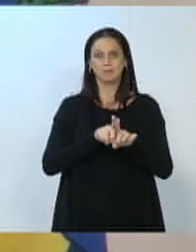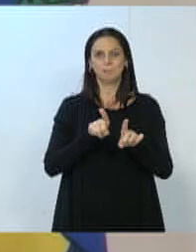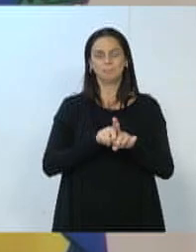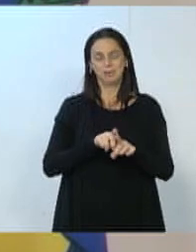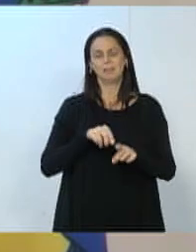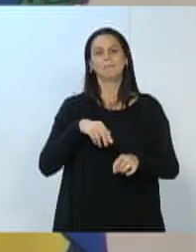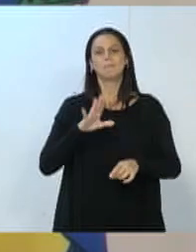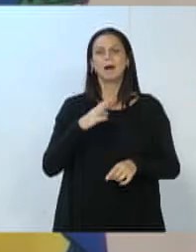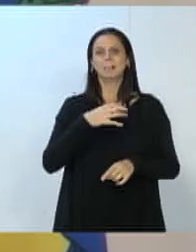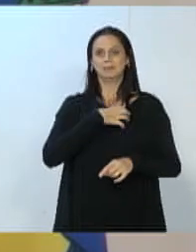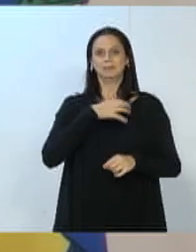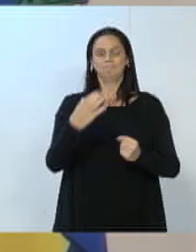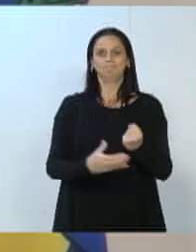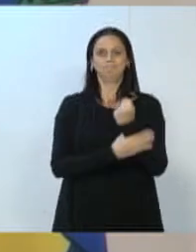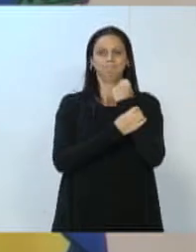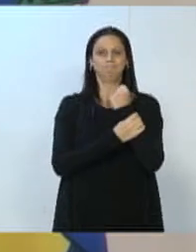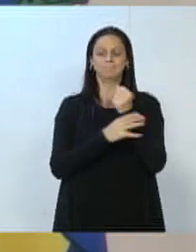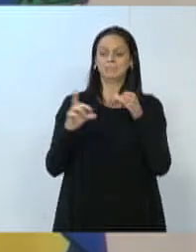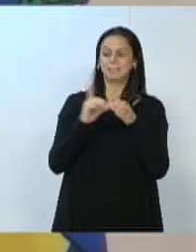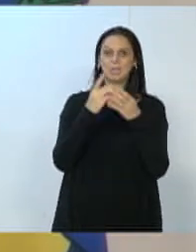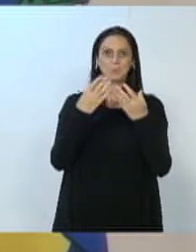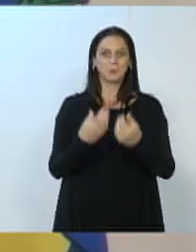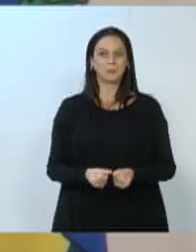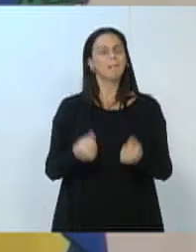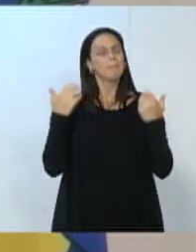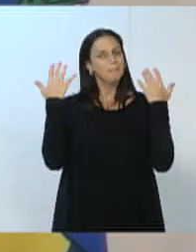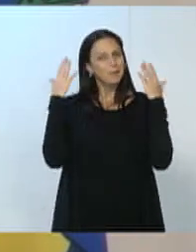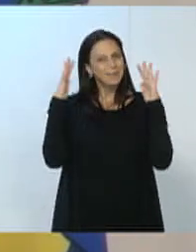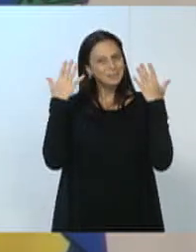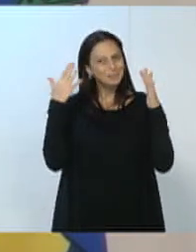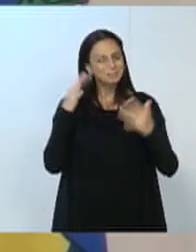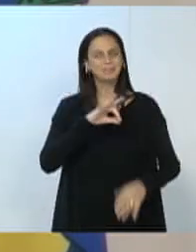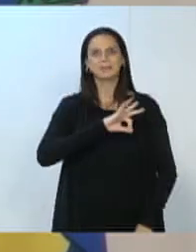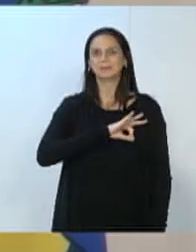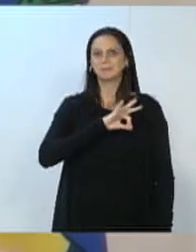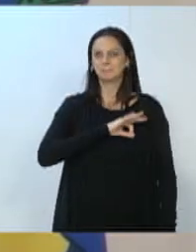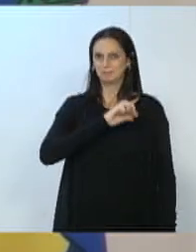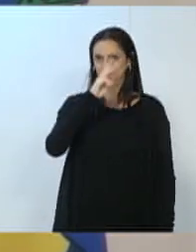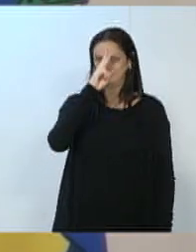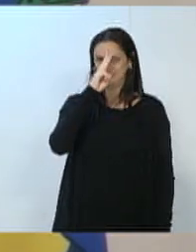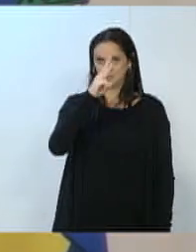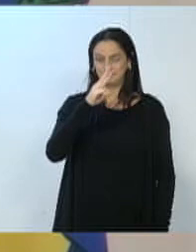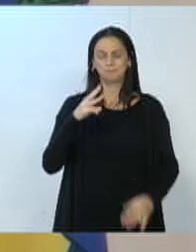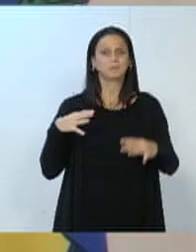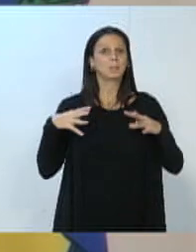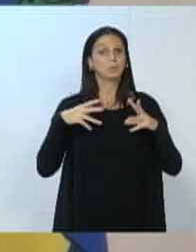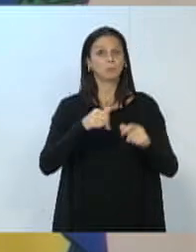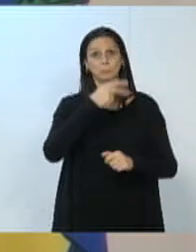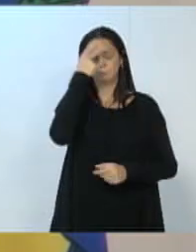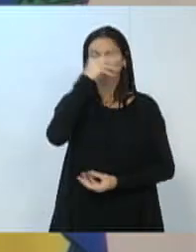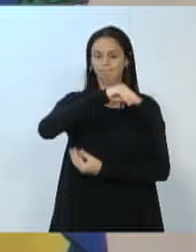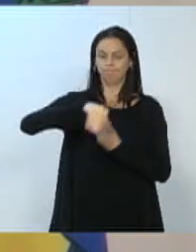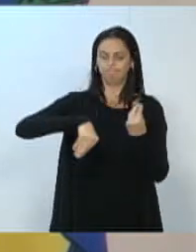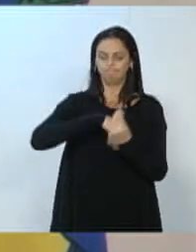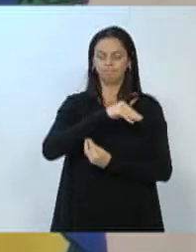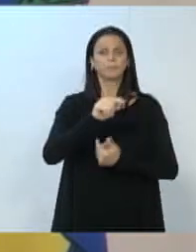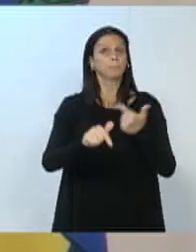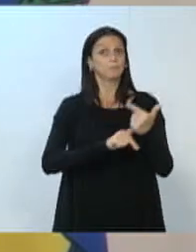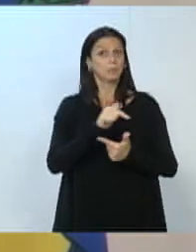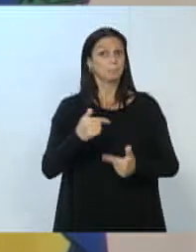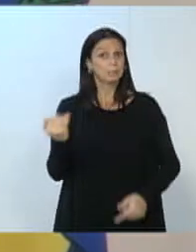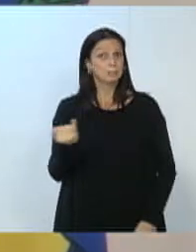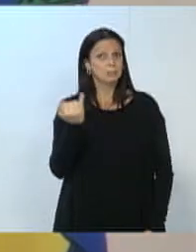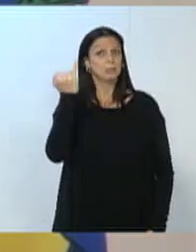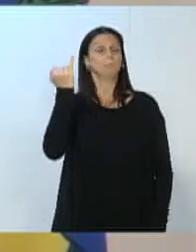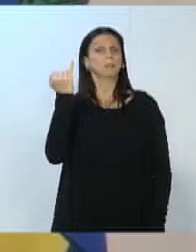mulheres se sentem mais acolhidas então parabenizo a polícia militar todos os envolvidos no importante trabalho da